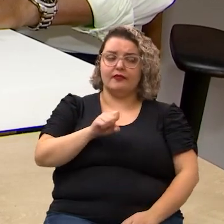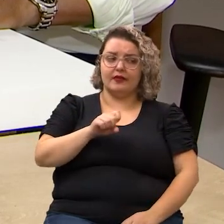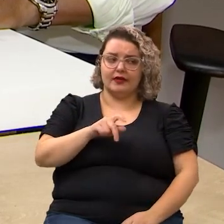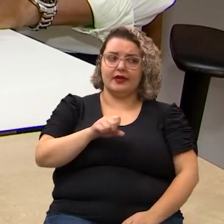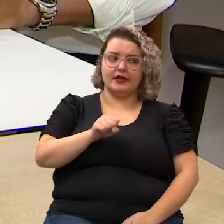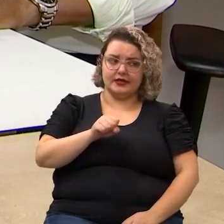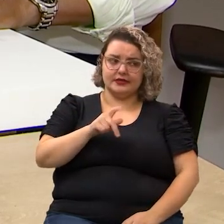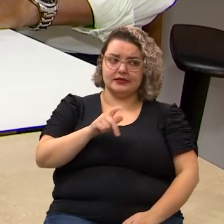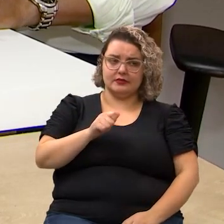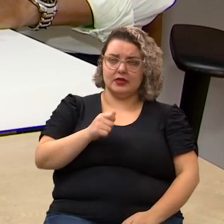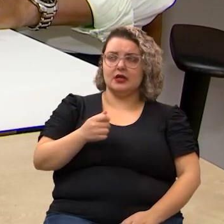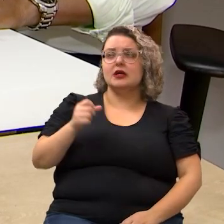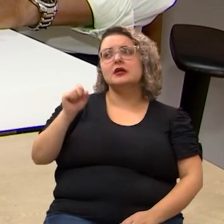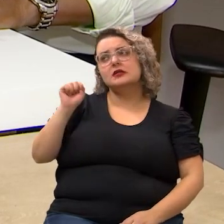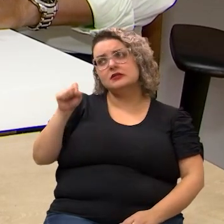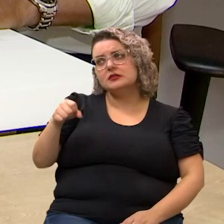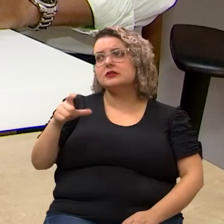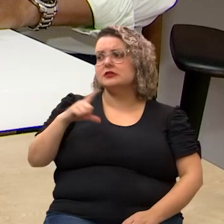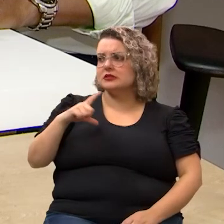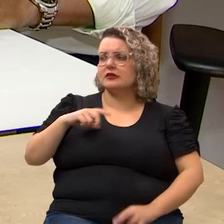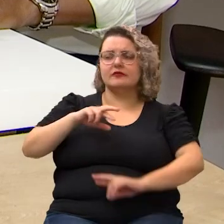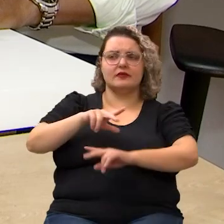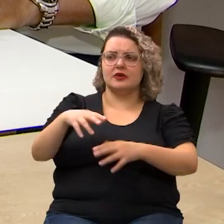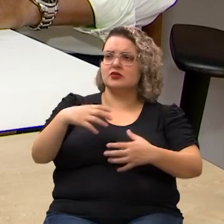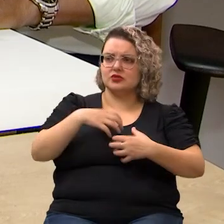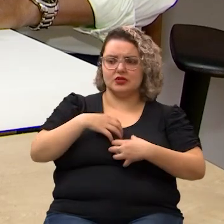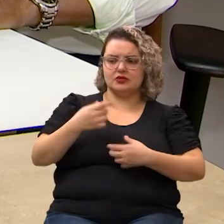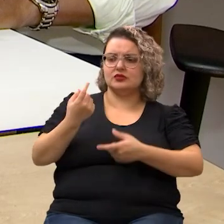você investir, né, no índice Ibovespa.